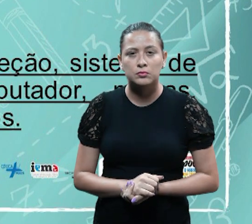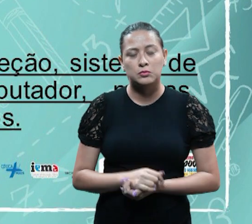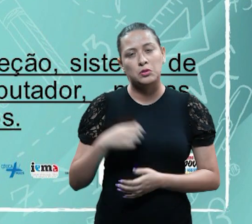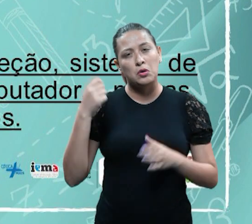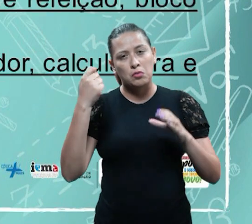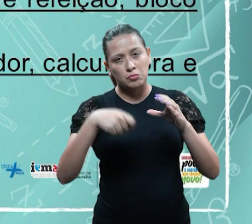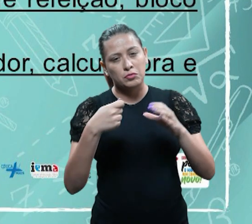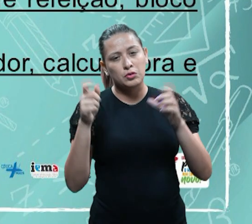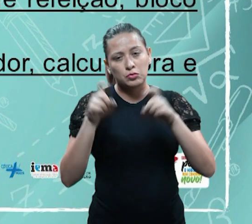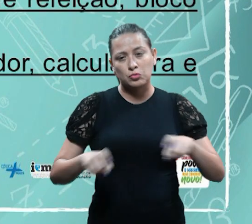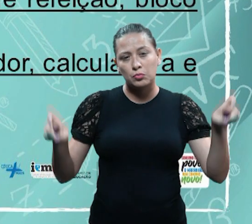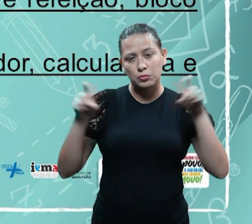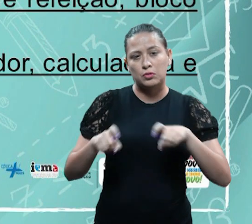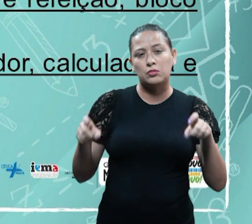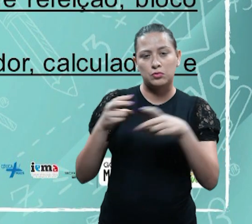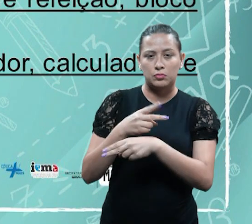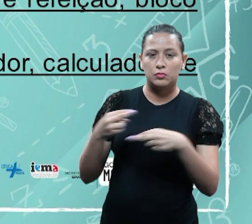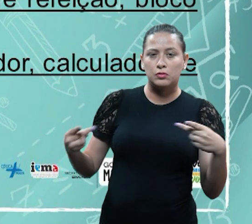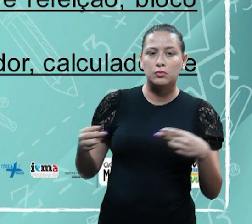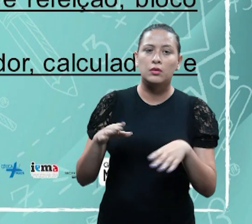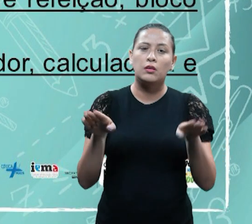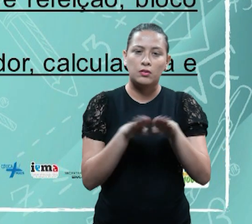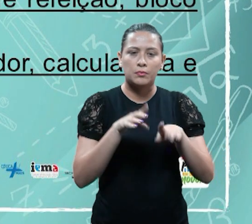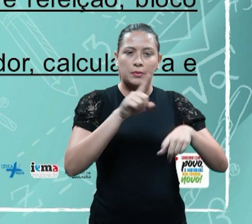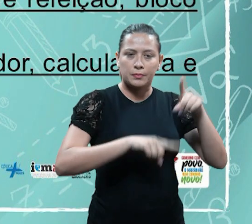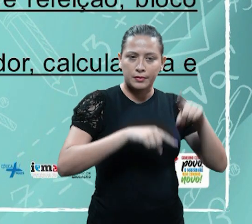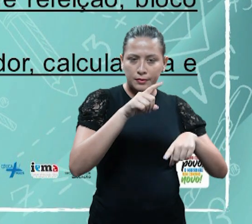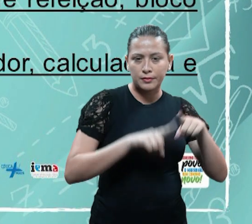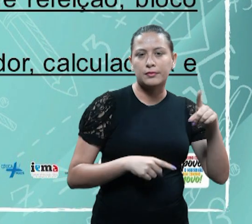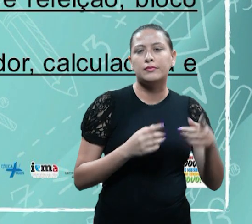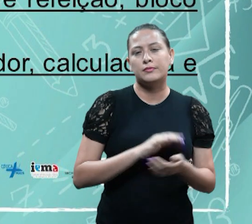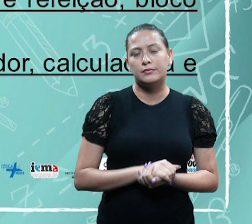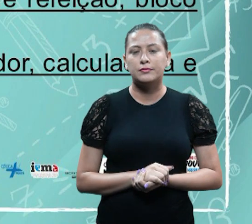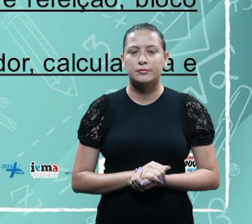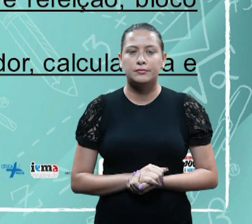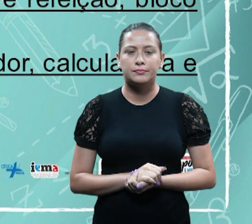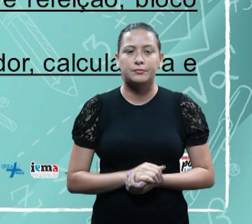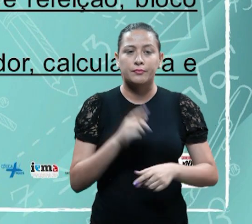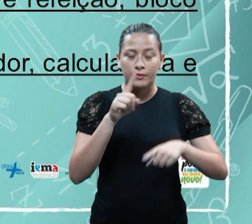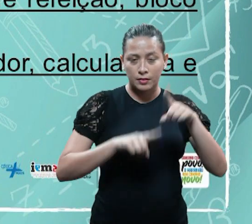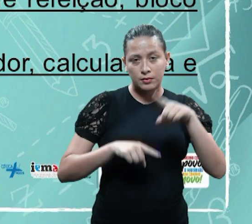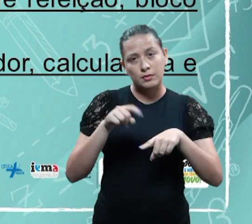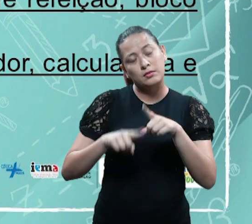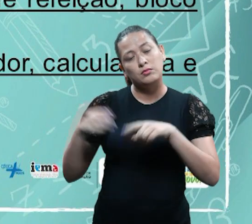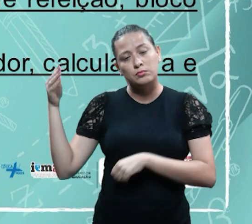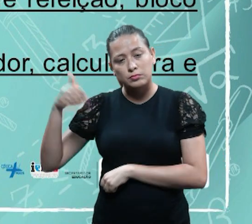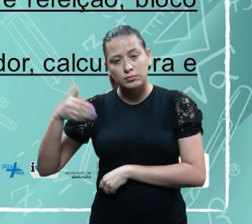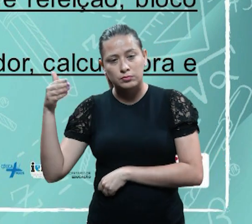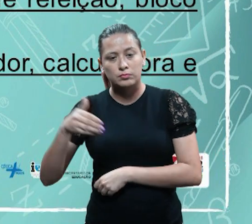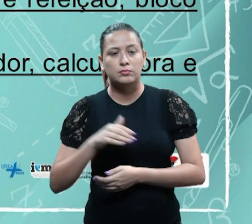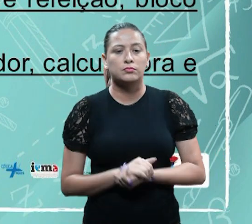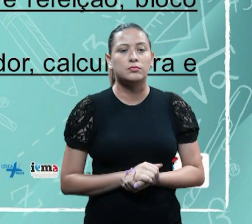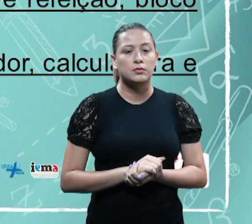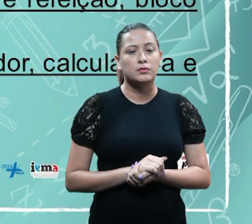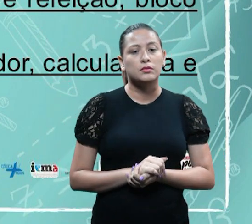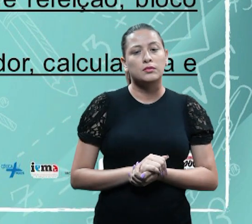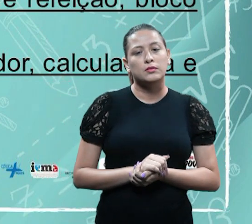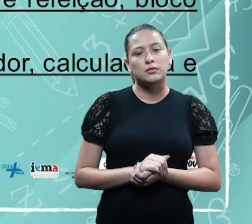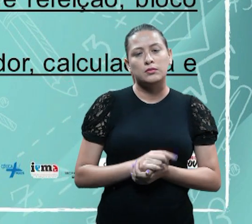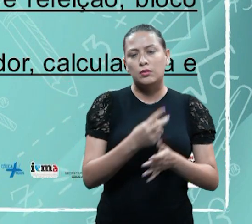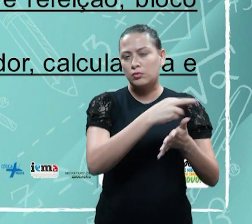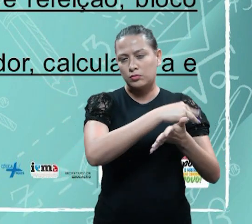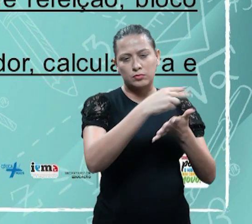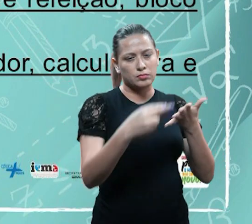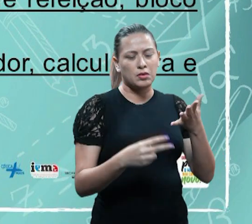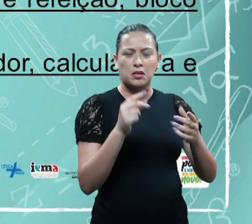entre outros. Tem que também pensar no material de expediente, material do participante e equipamentos,